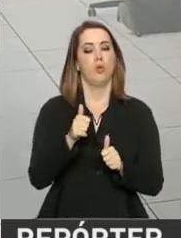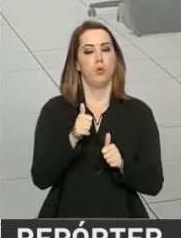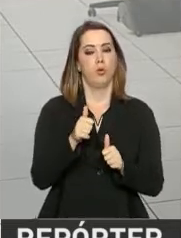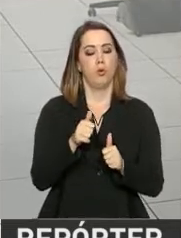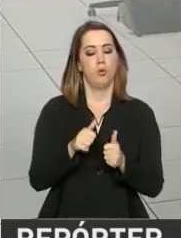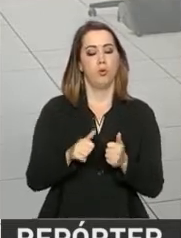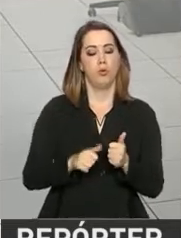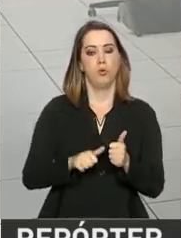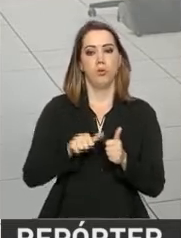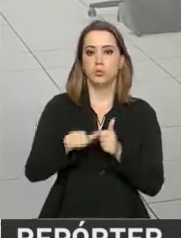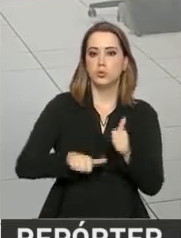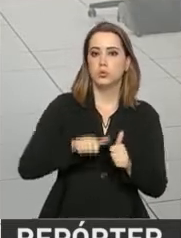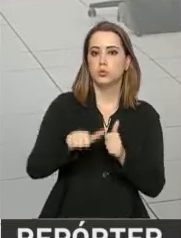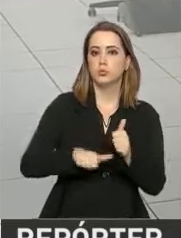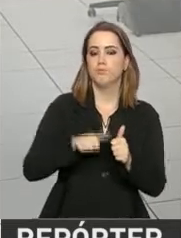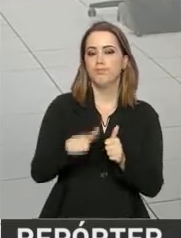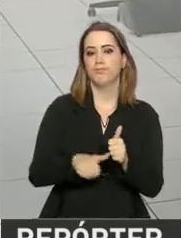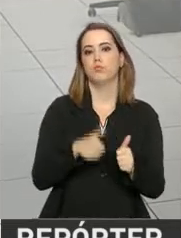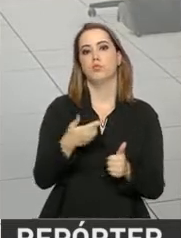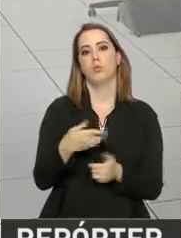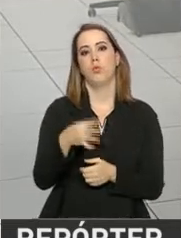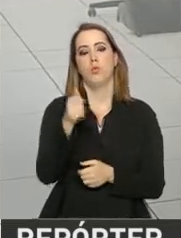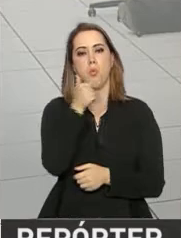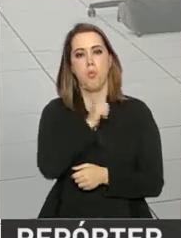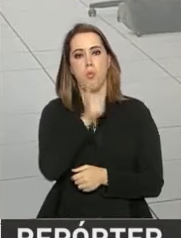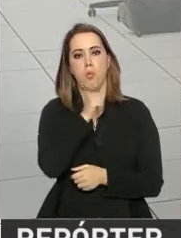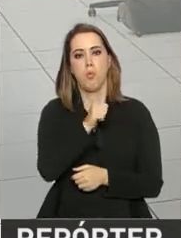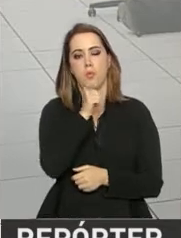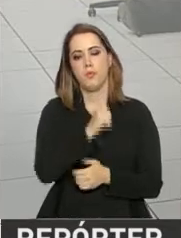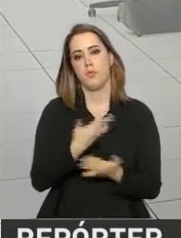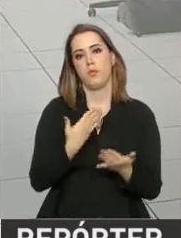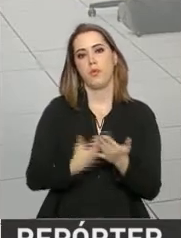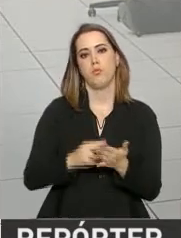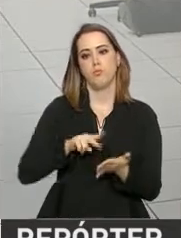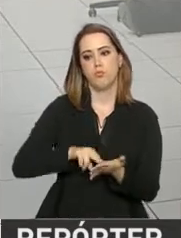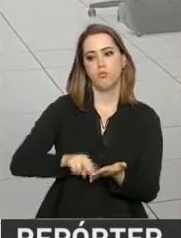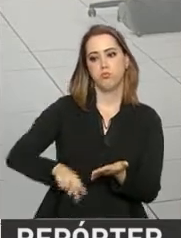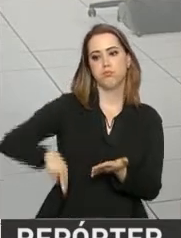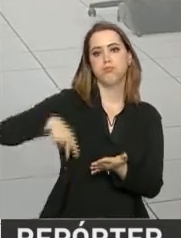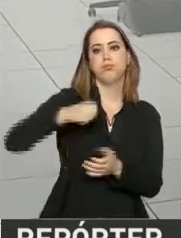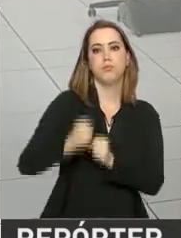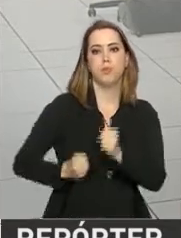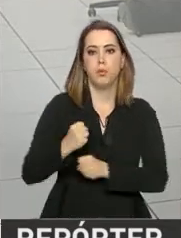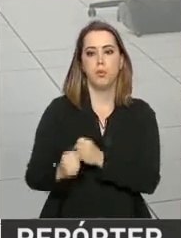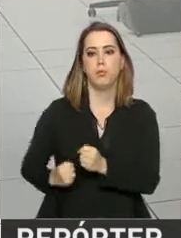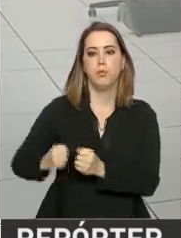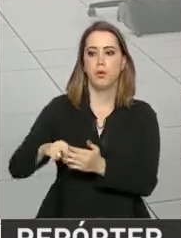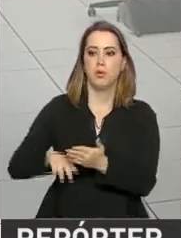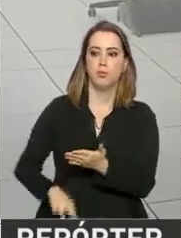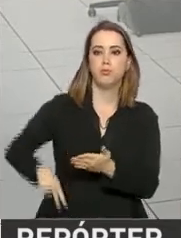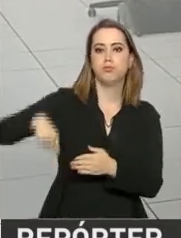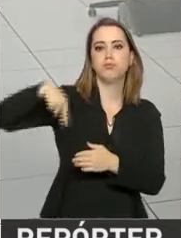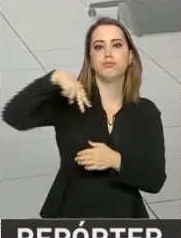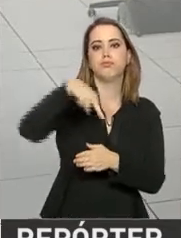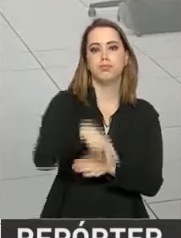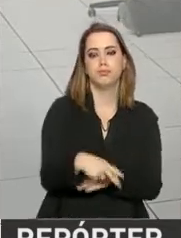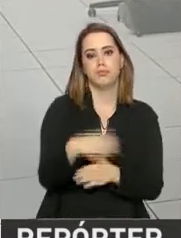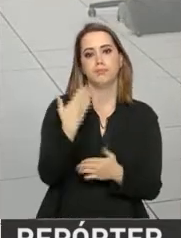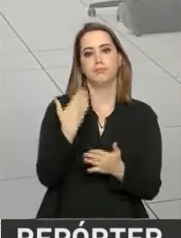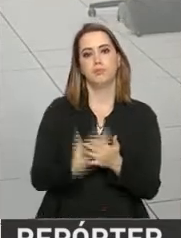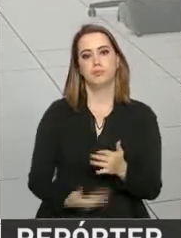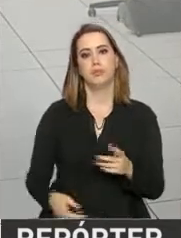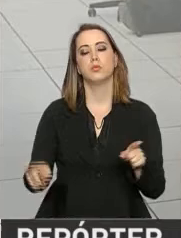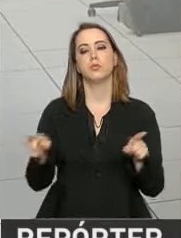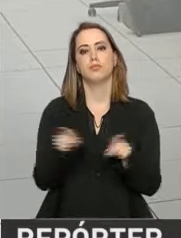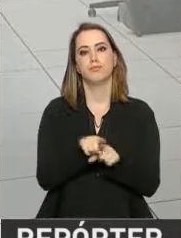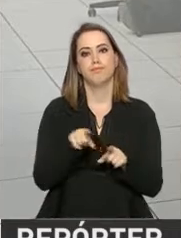manhã, Fabiana Müller não se classificou para a final da prova feminina do salto com vara. A atleta que enfrentou uma hérnia pouco antes dos